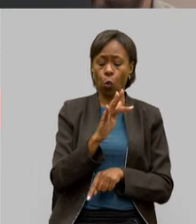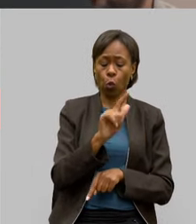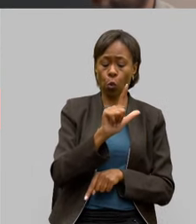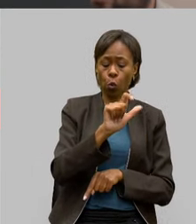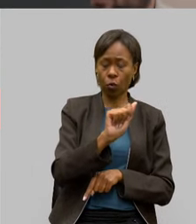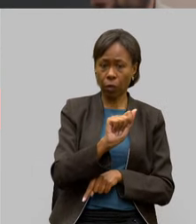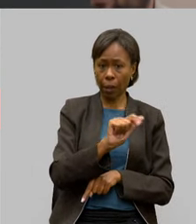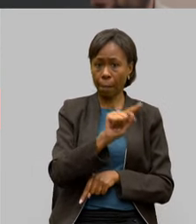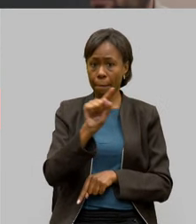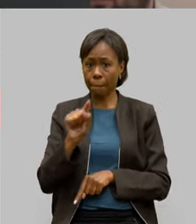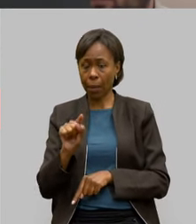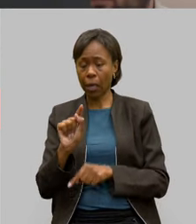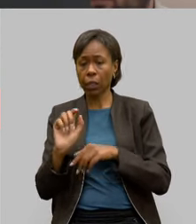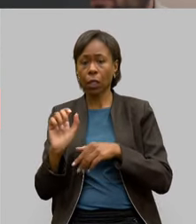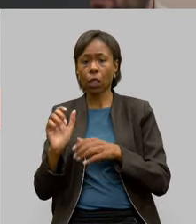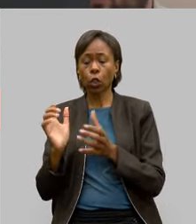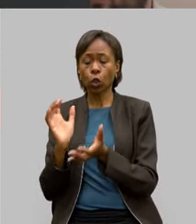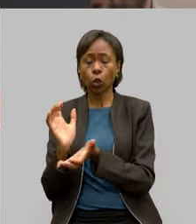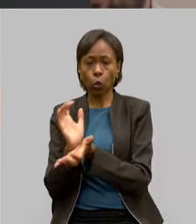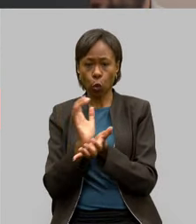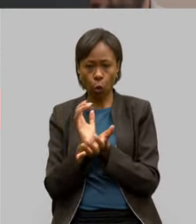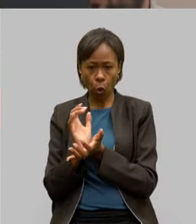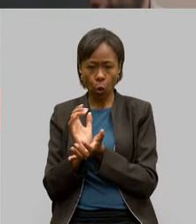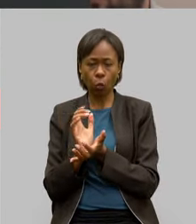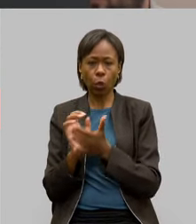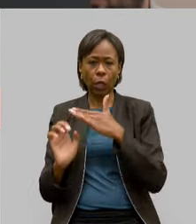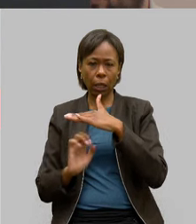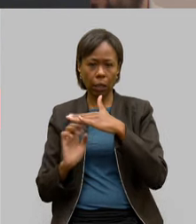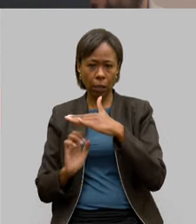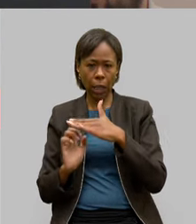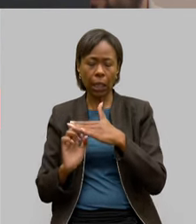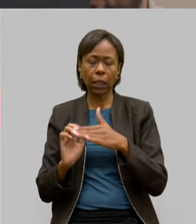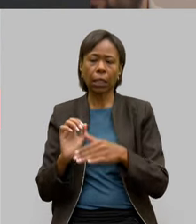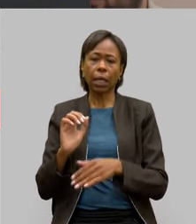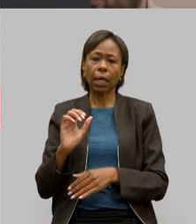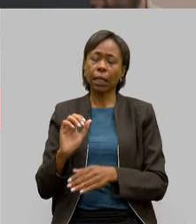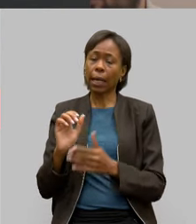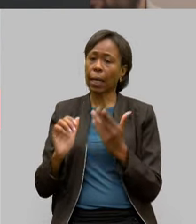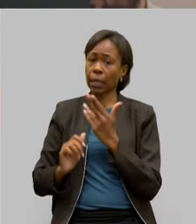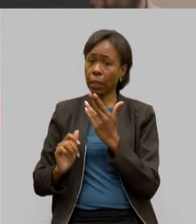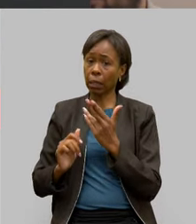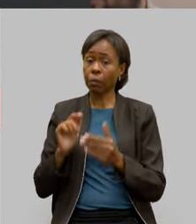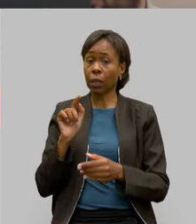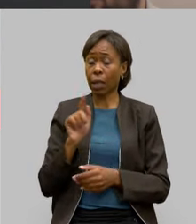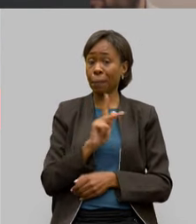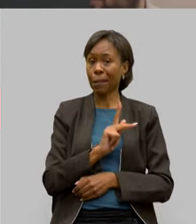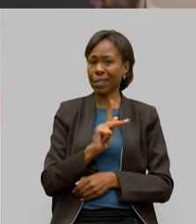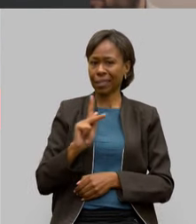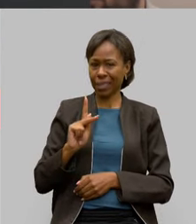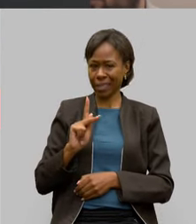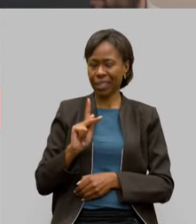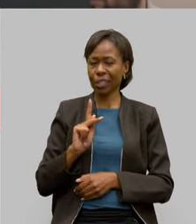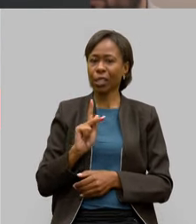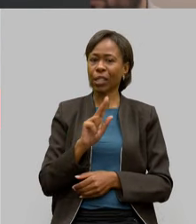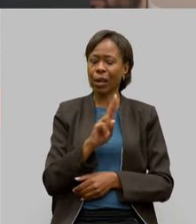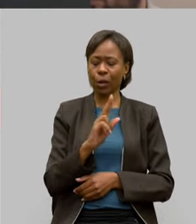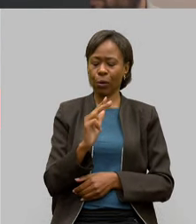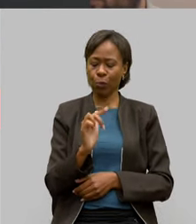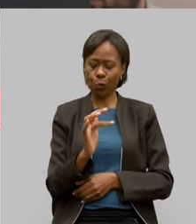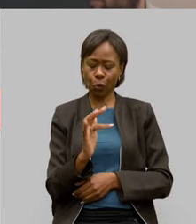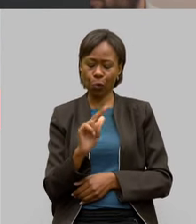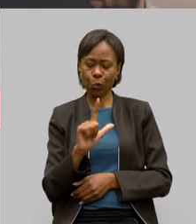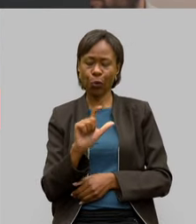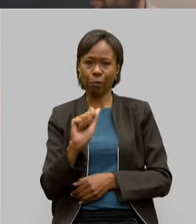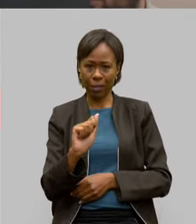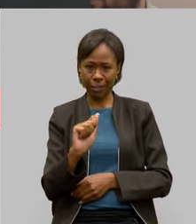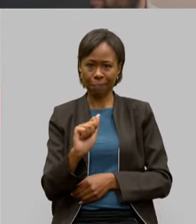entidades do setor da cannabis atual presidente do Núcleo de Estudos cannabis UFLA também